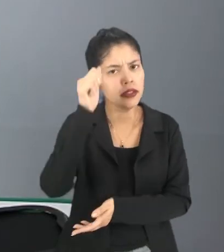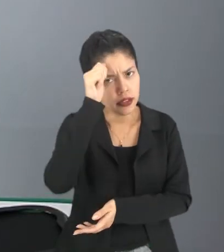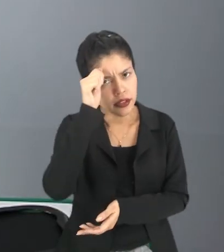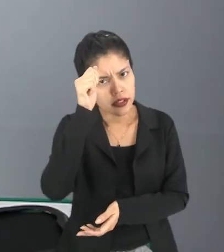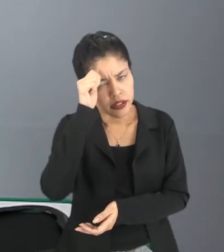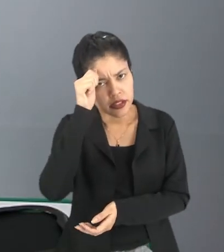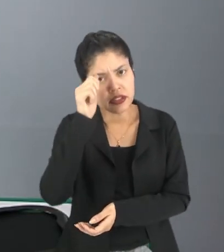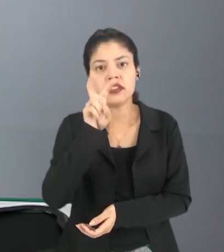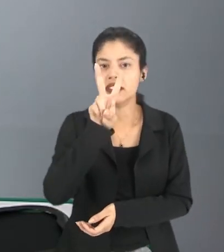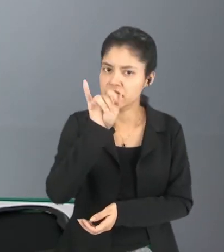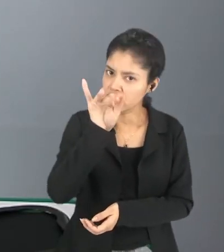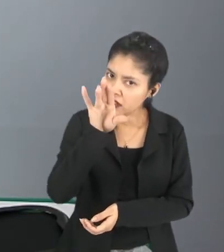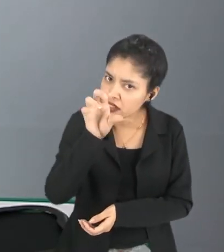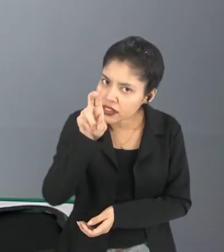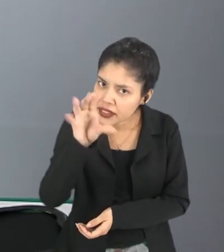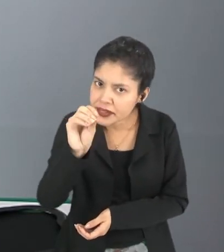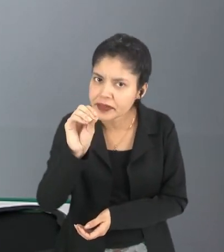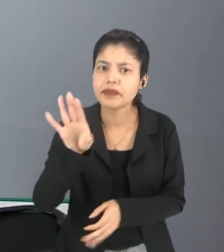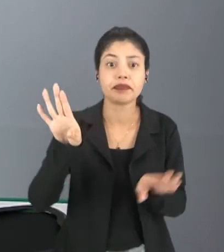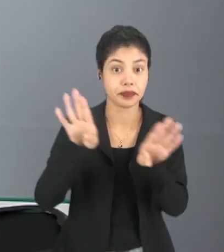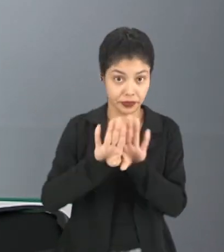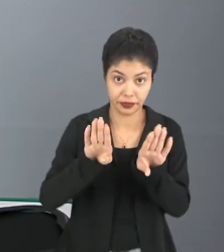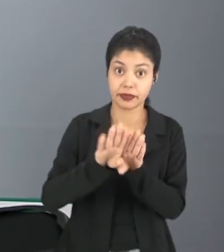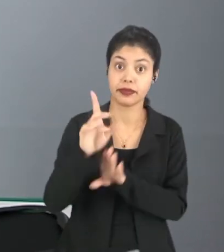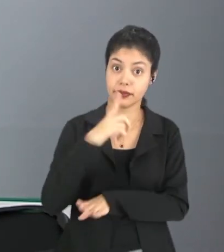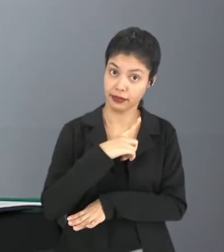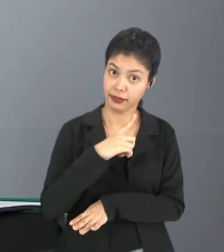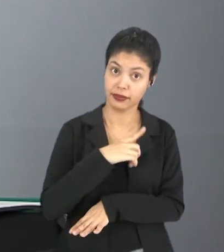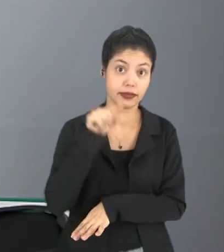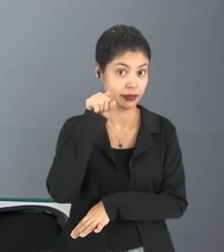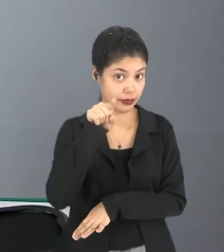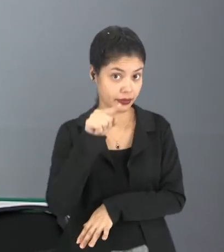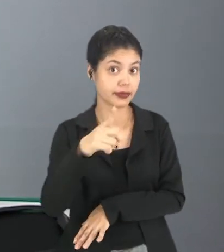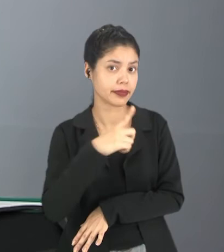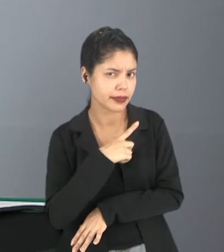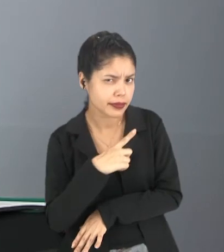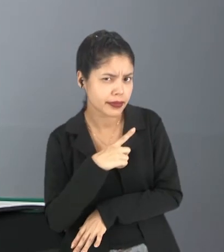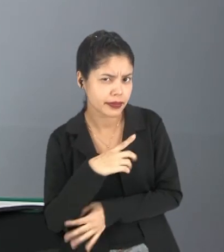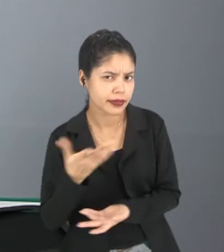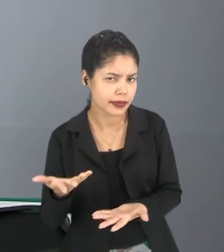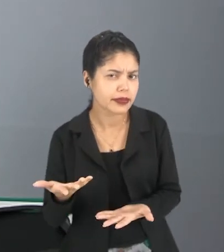autor Vinícius de Moraes teve? Vocês têm?